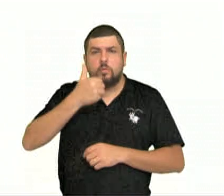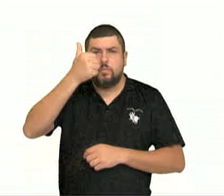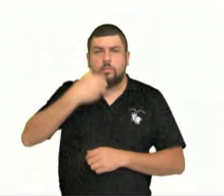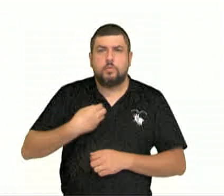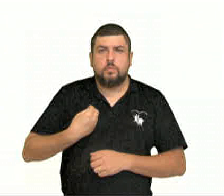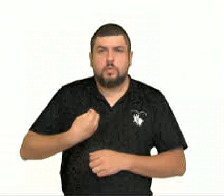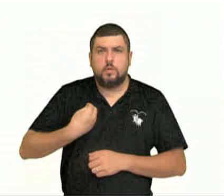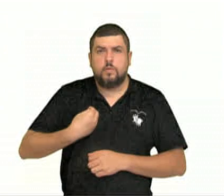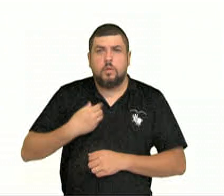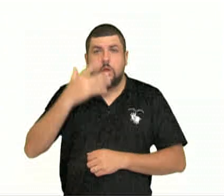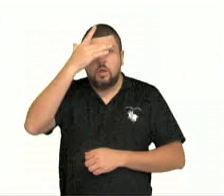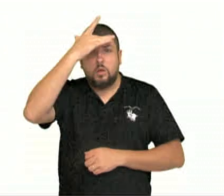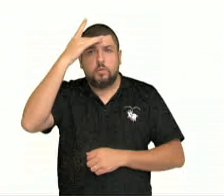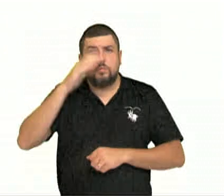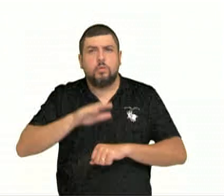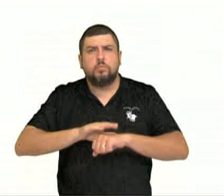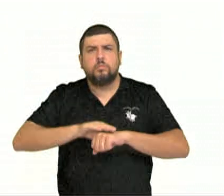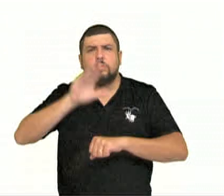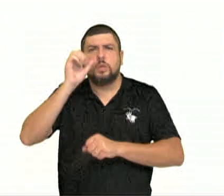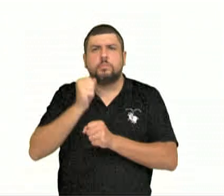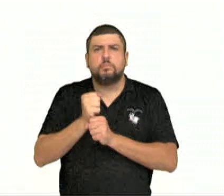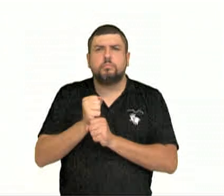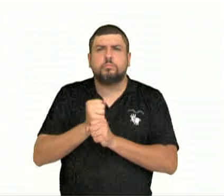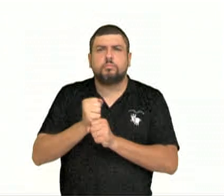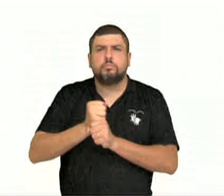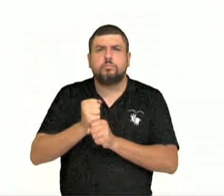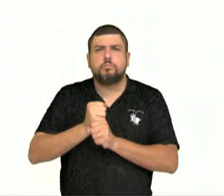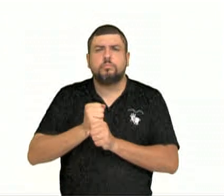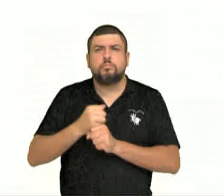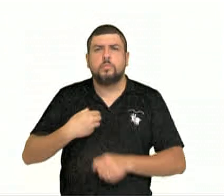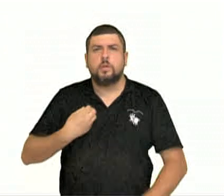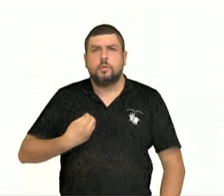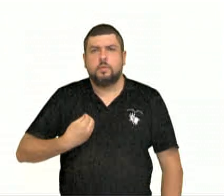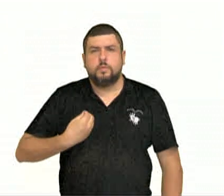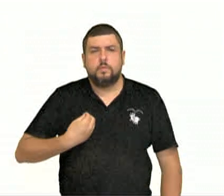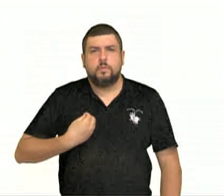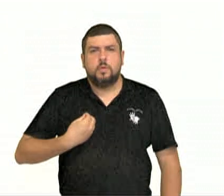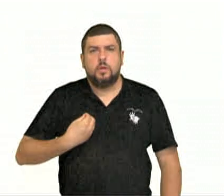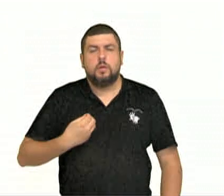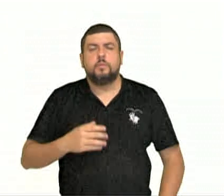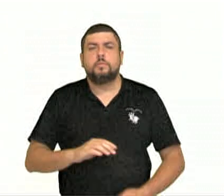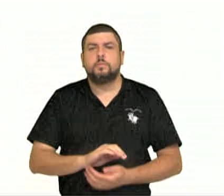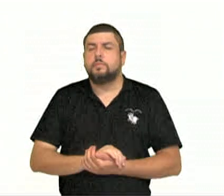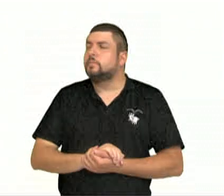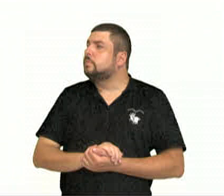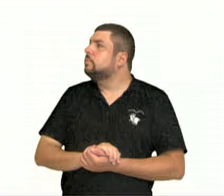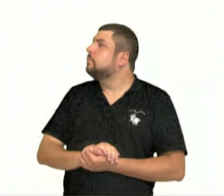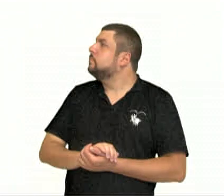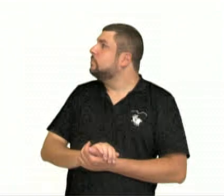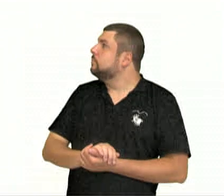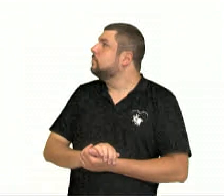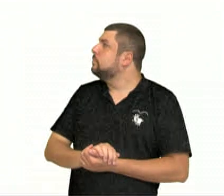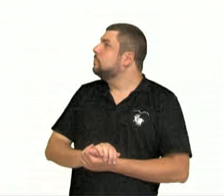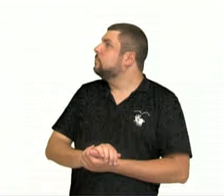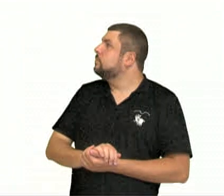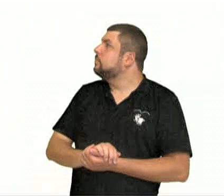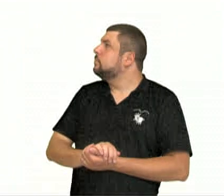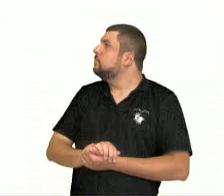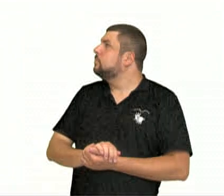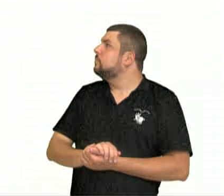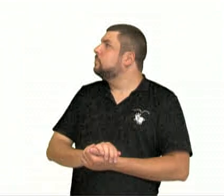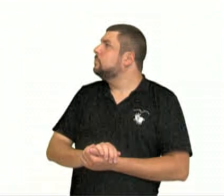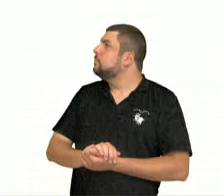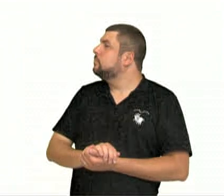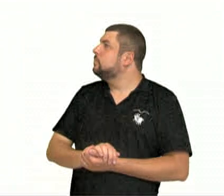pessoa pode viver mais tempo, coloquei que sim, podem melhorar a qualidade de vida das pessoas e a que se